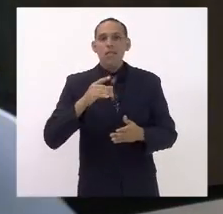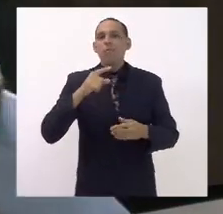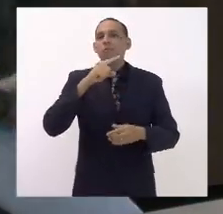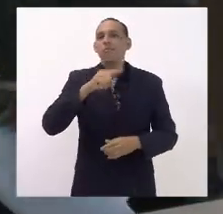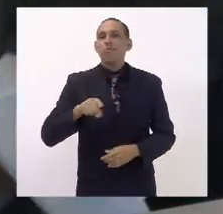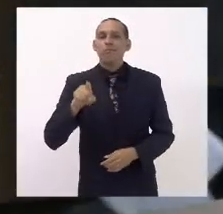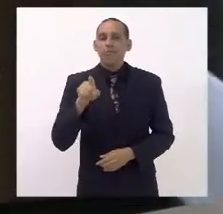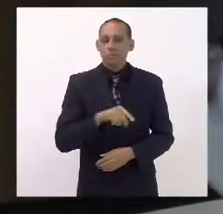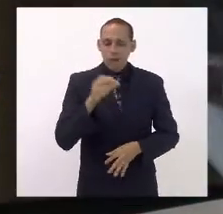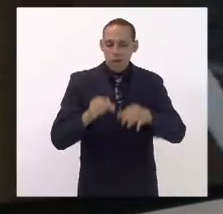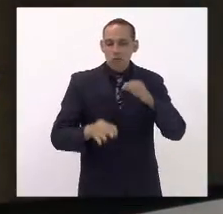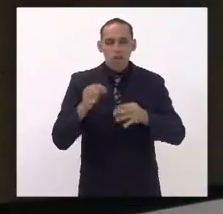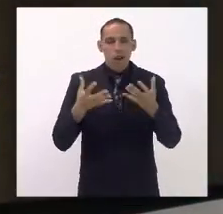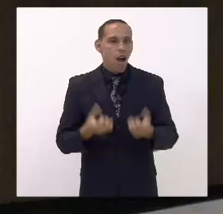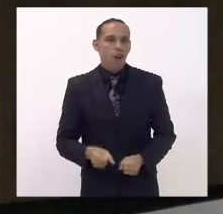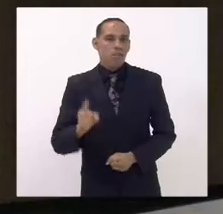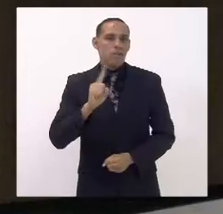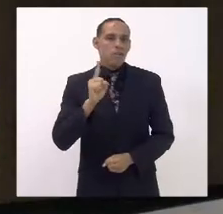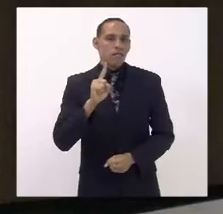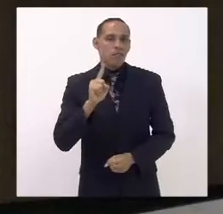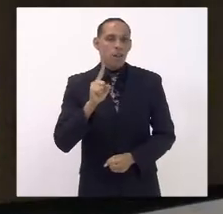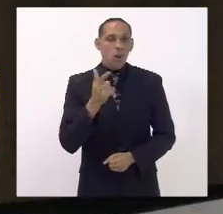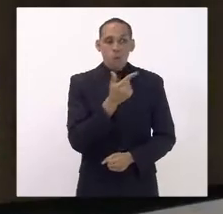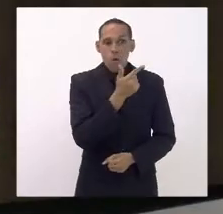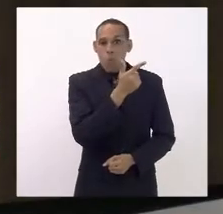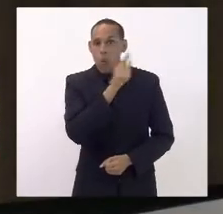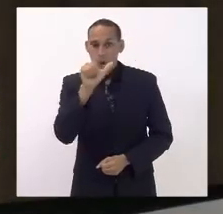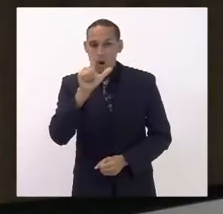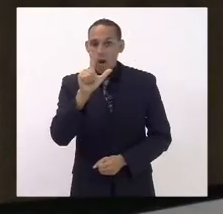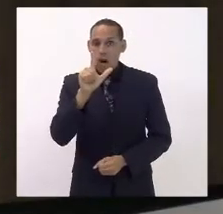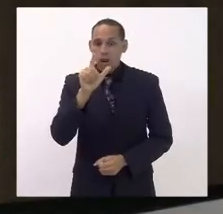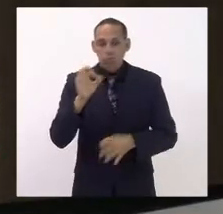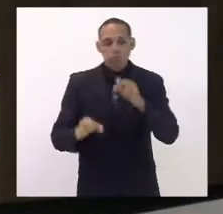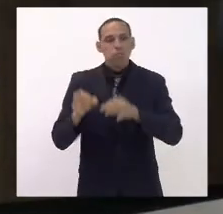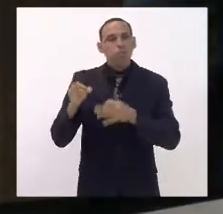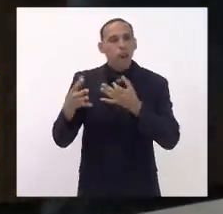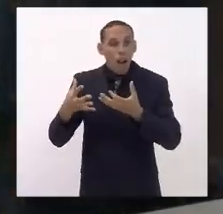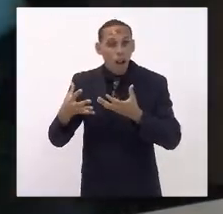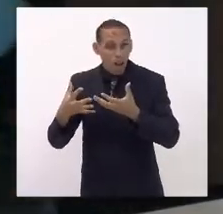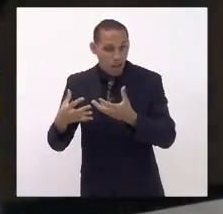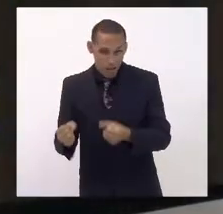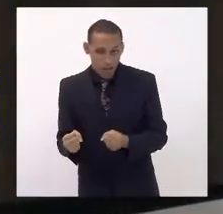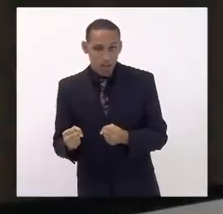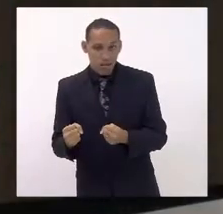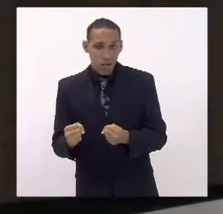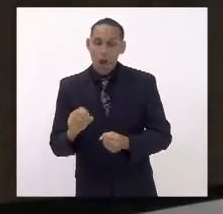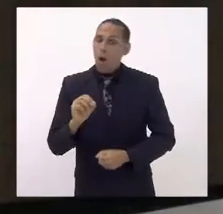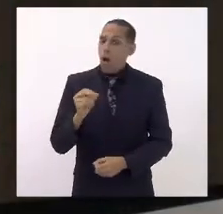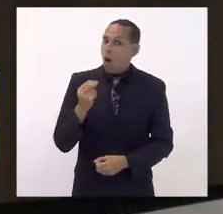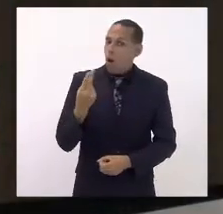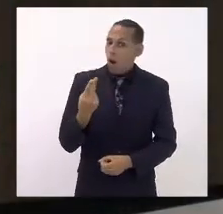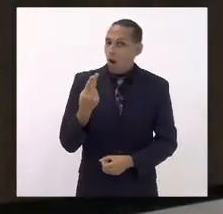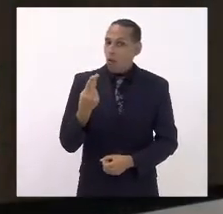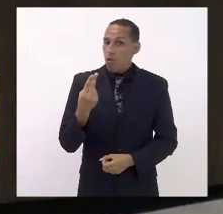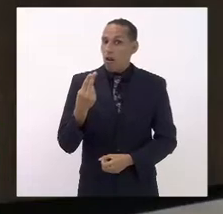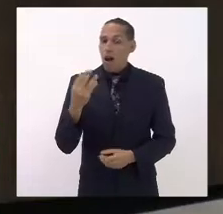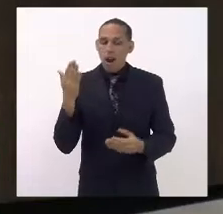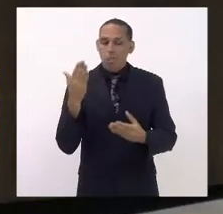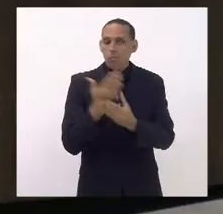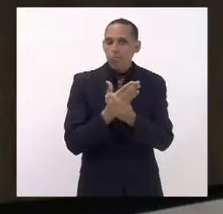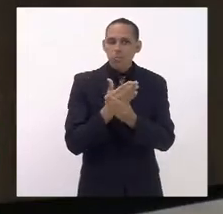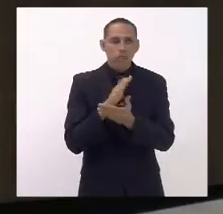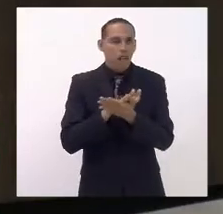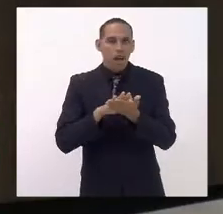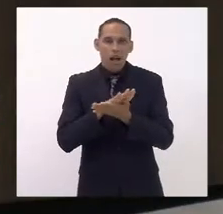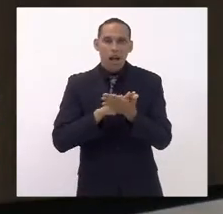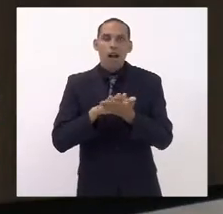pela justiça. Os que tiveram o seu pleito aceito pela justiça ou os que não entraram na